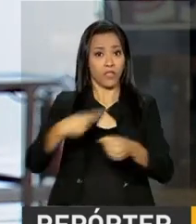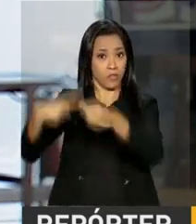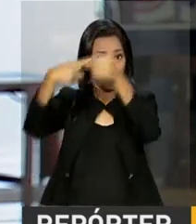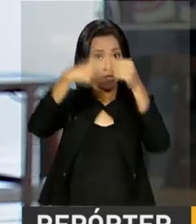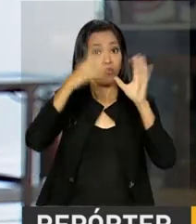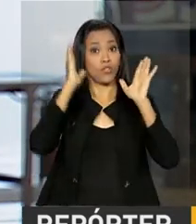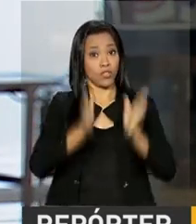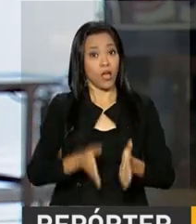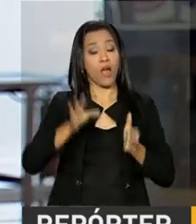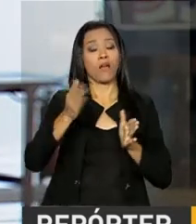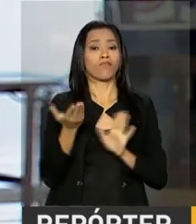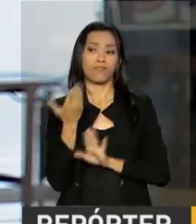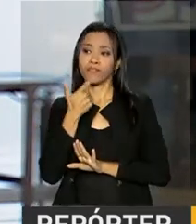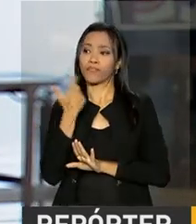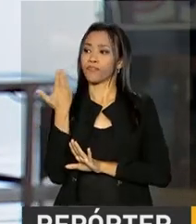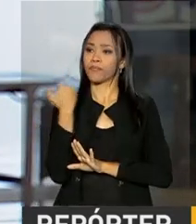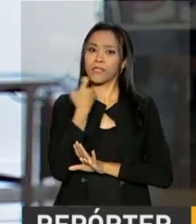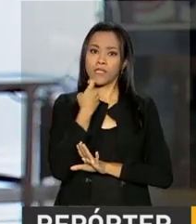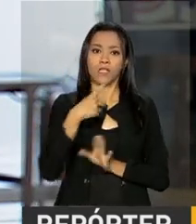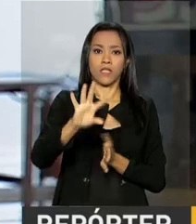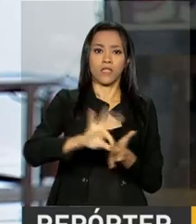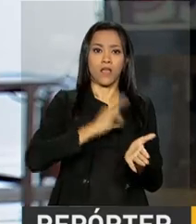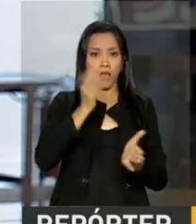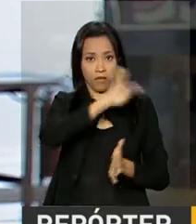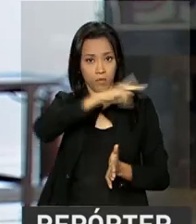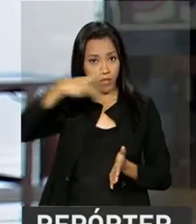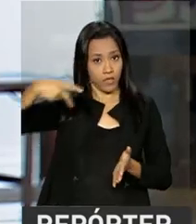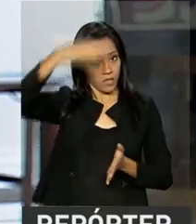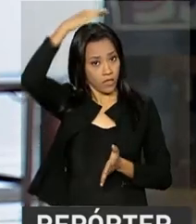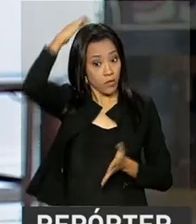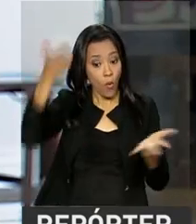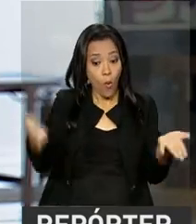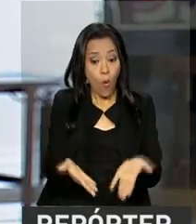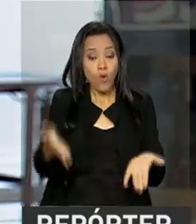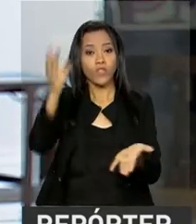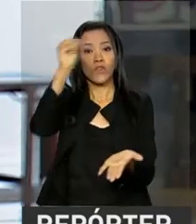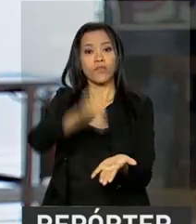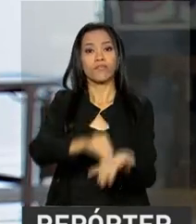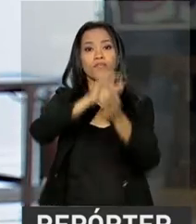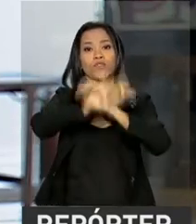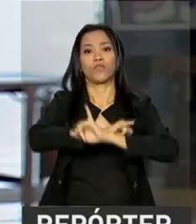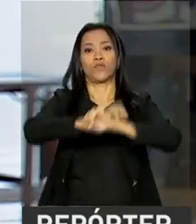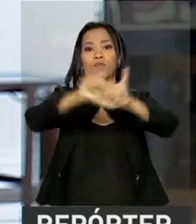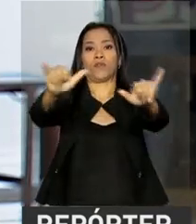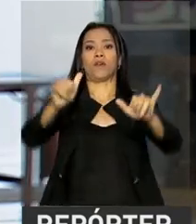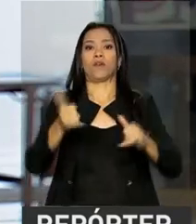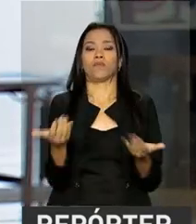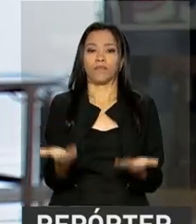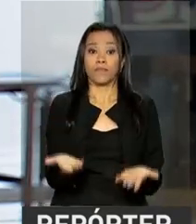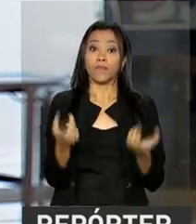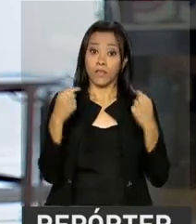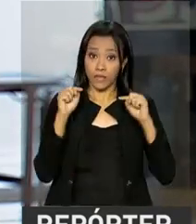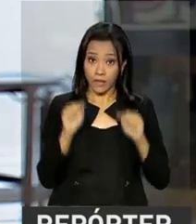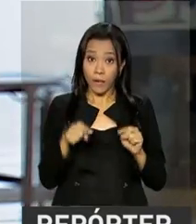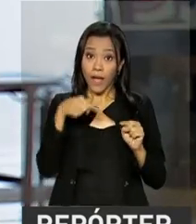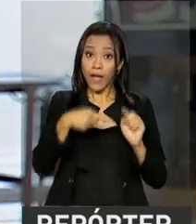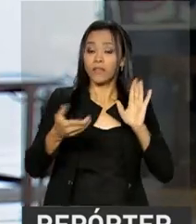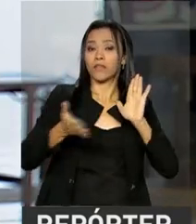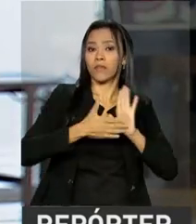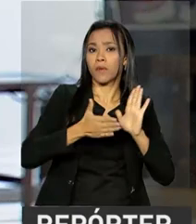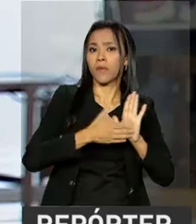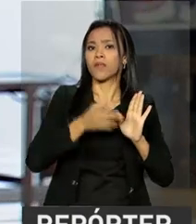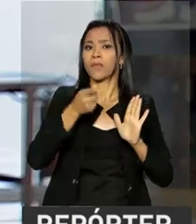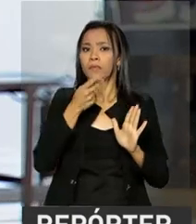michel temer na sexta feira e publicada hoje no diário oficial da união a medida permite que estados endividados